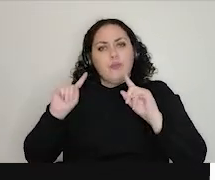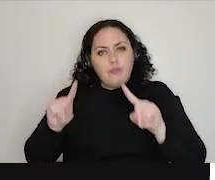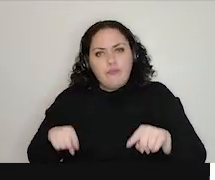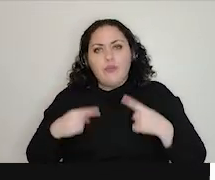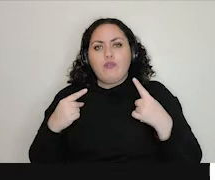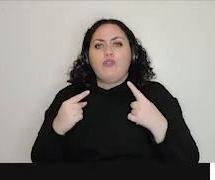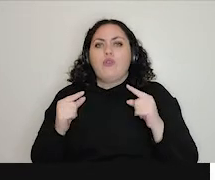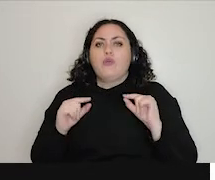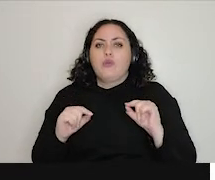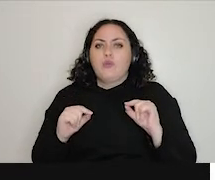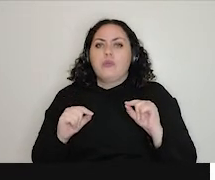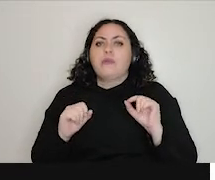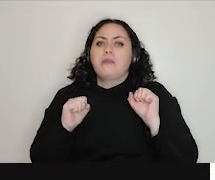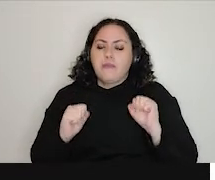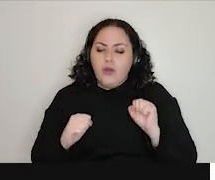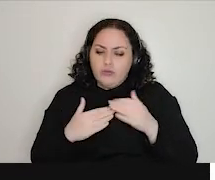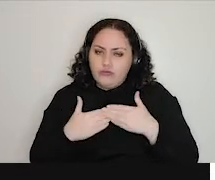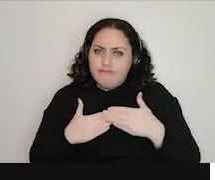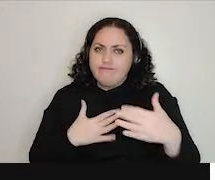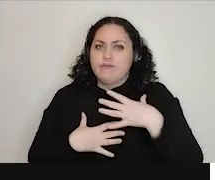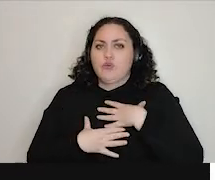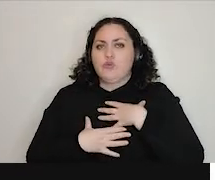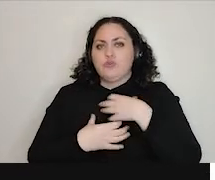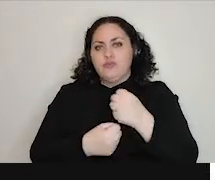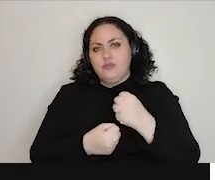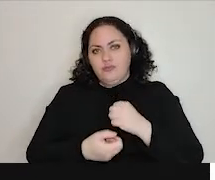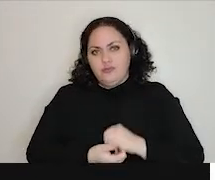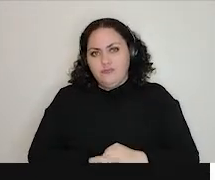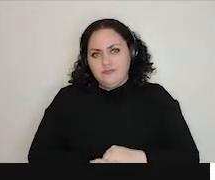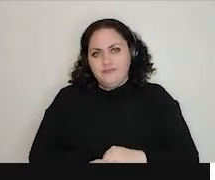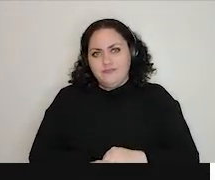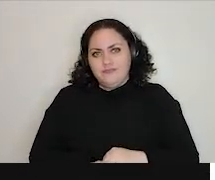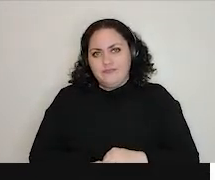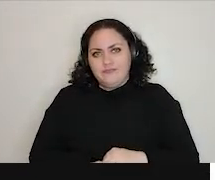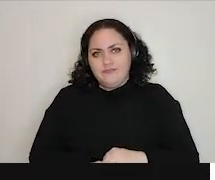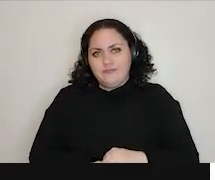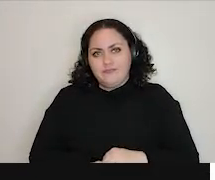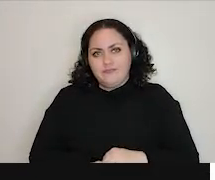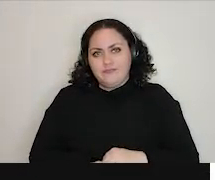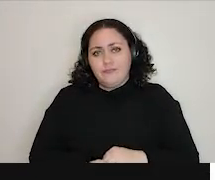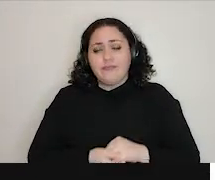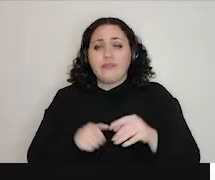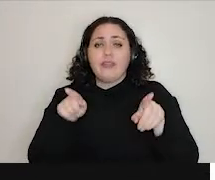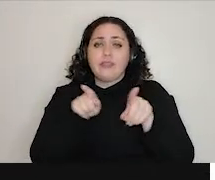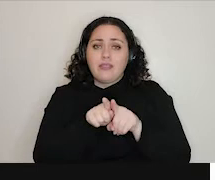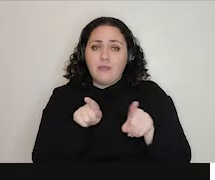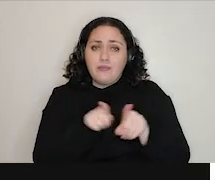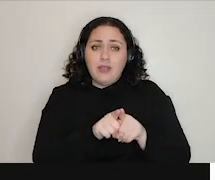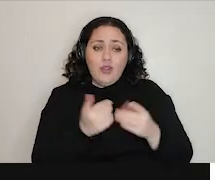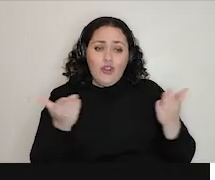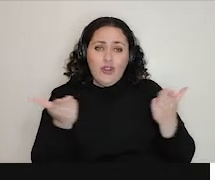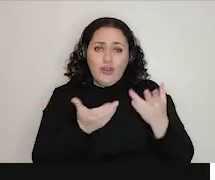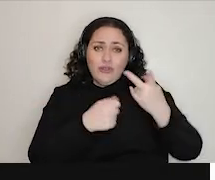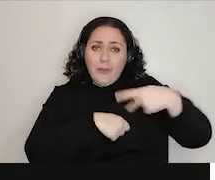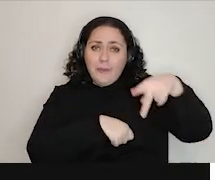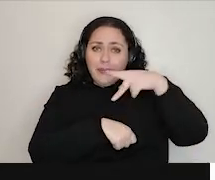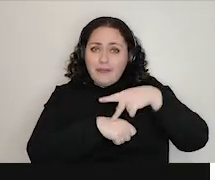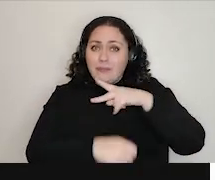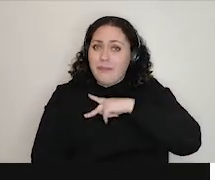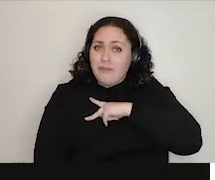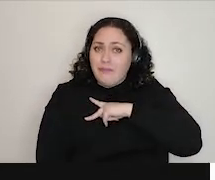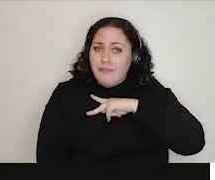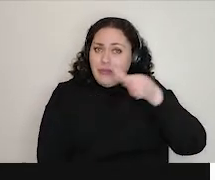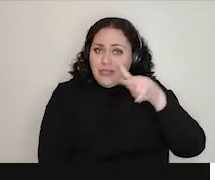ainda mais indícios de que pode cometer suicídio. E o quanto a gente vive num país onde o presidente